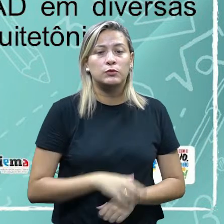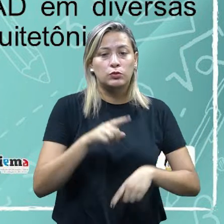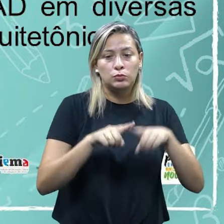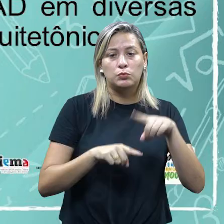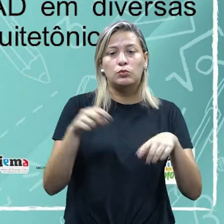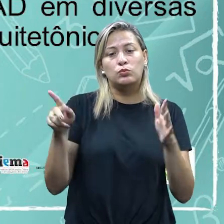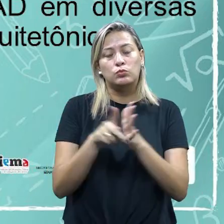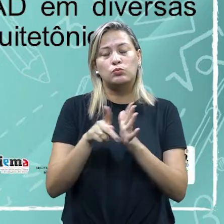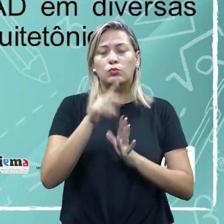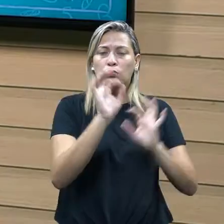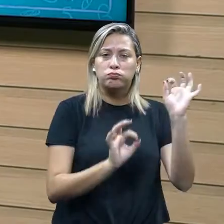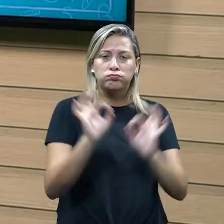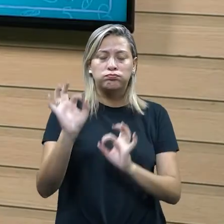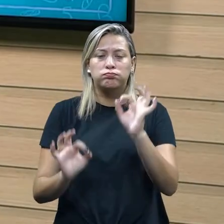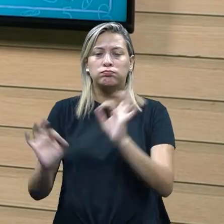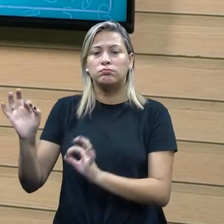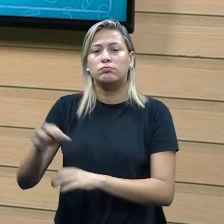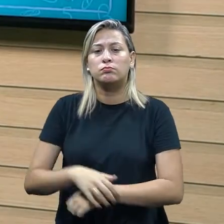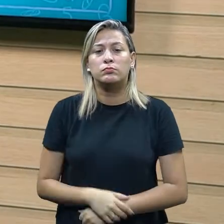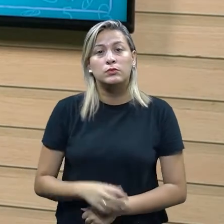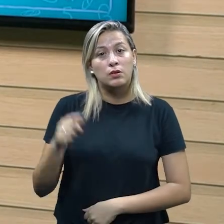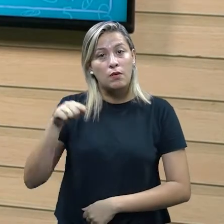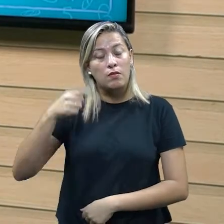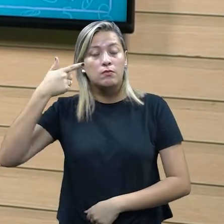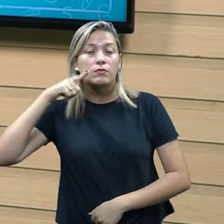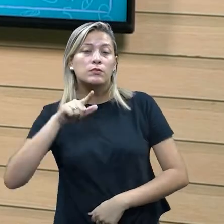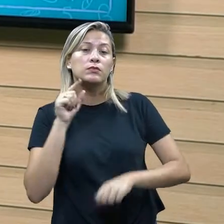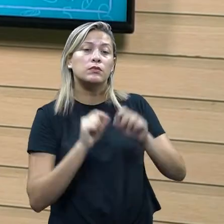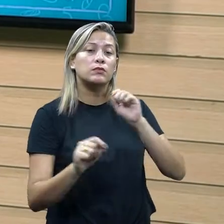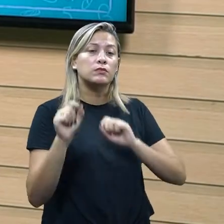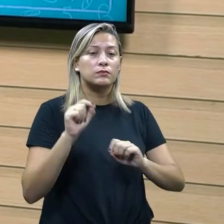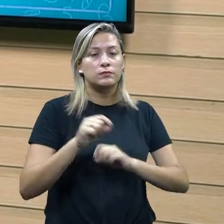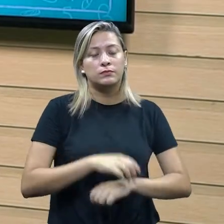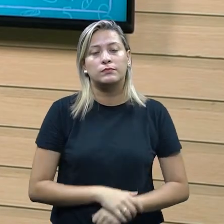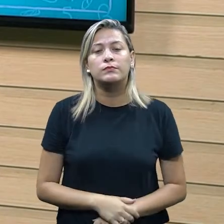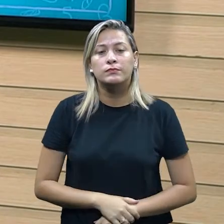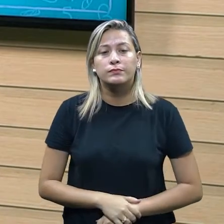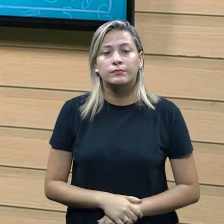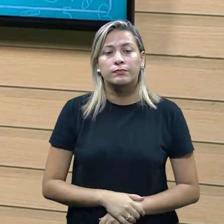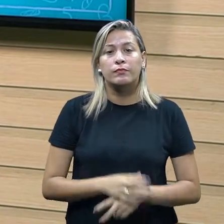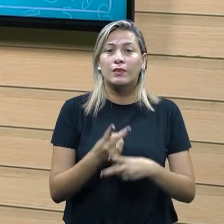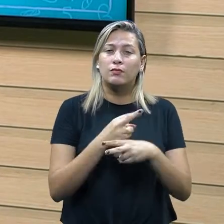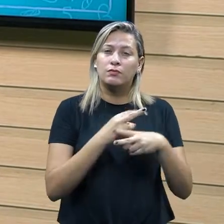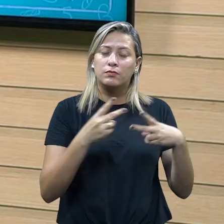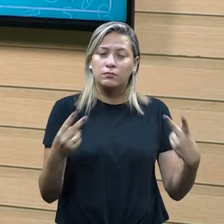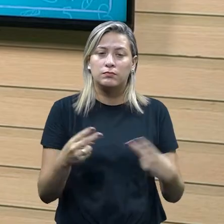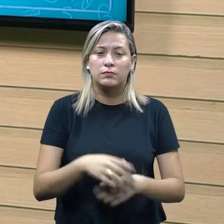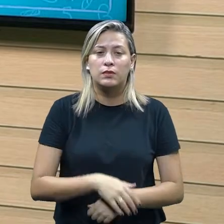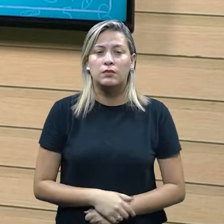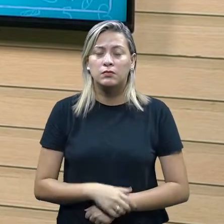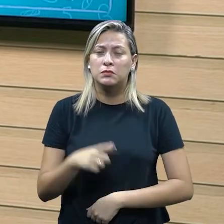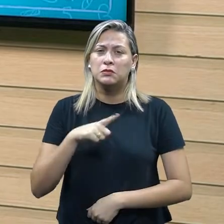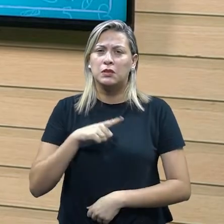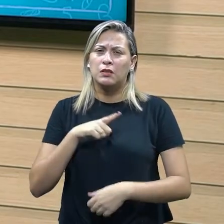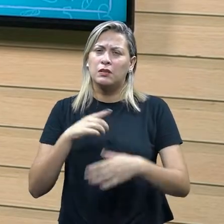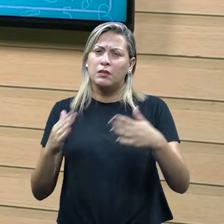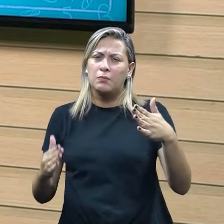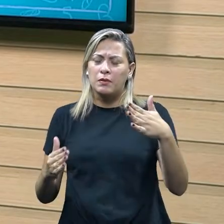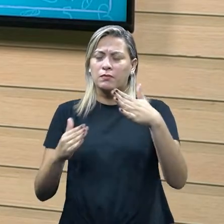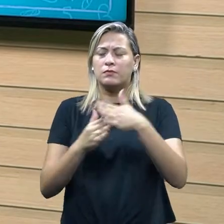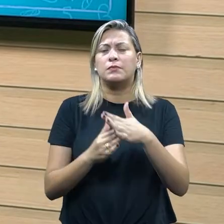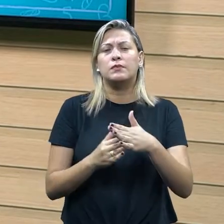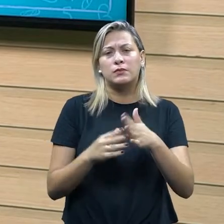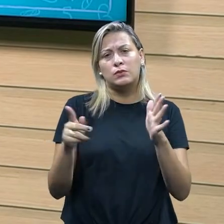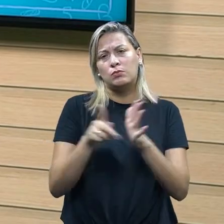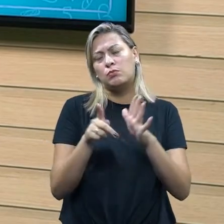em organização. Então, ali, a partir dali, você consegue desenvolver uma série de produtos que talvez teriam uma limitação dentro